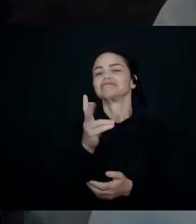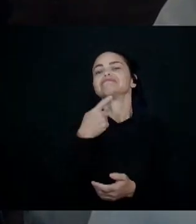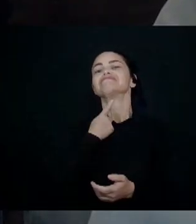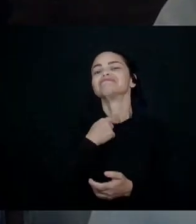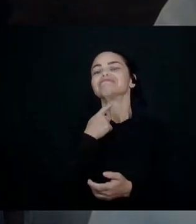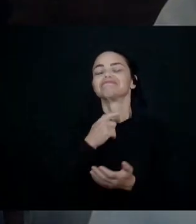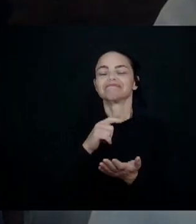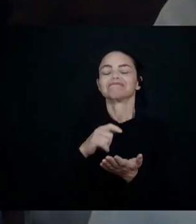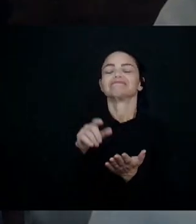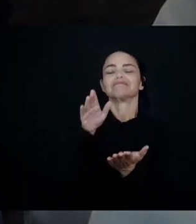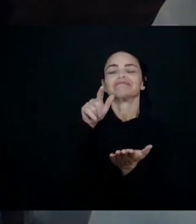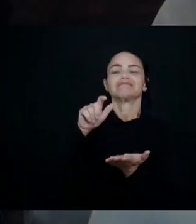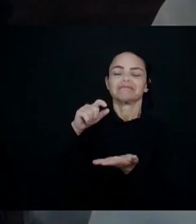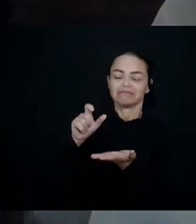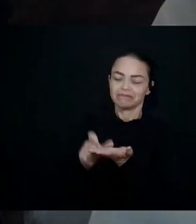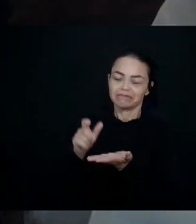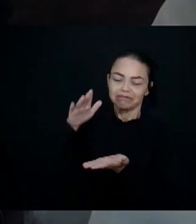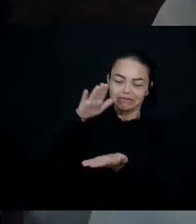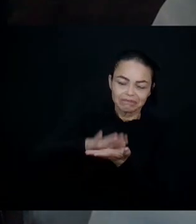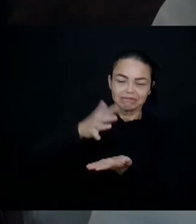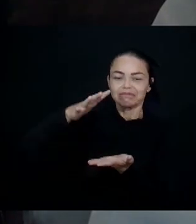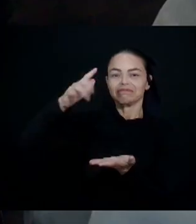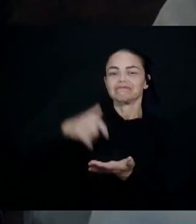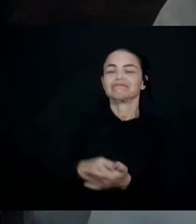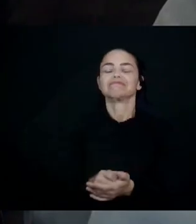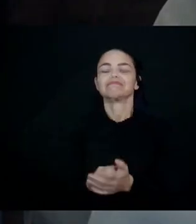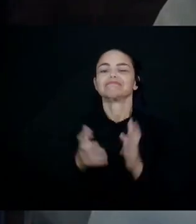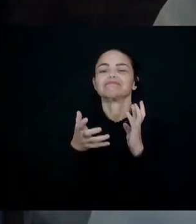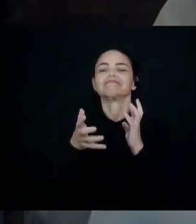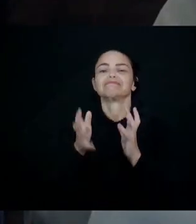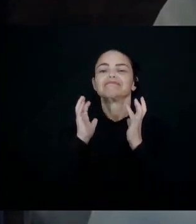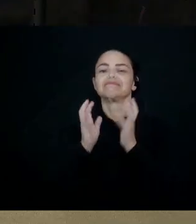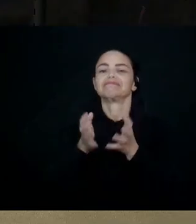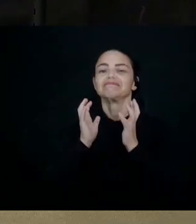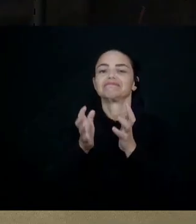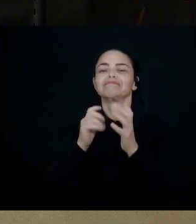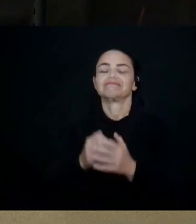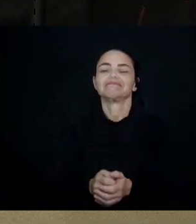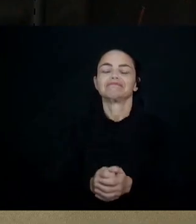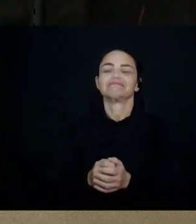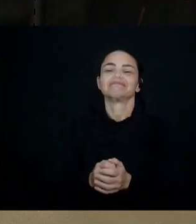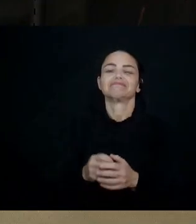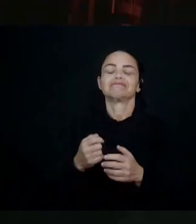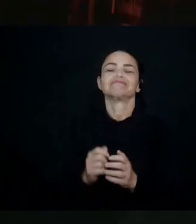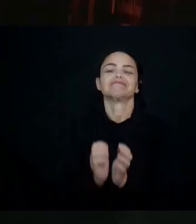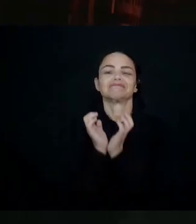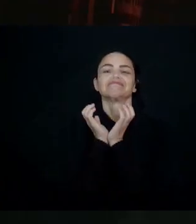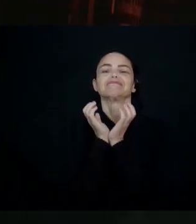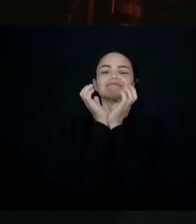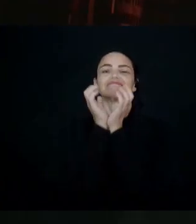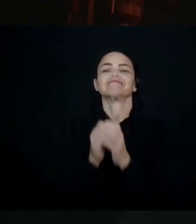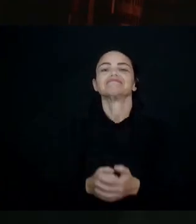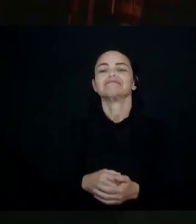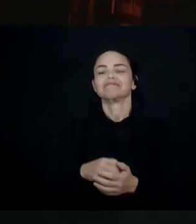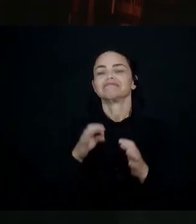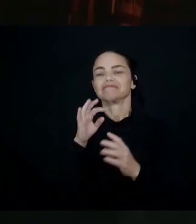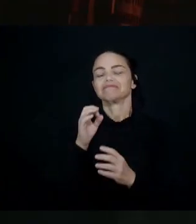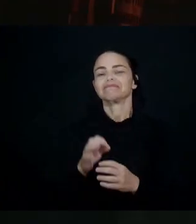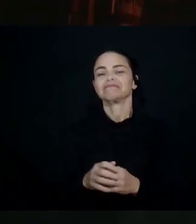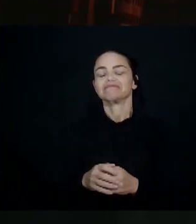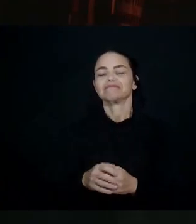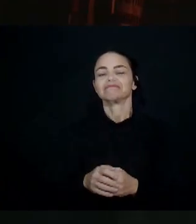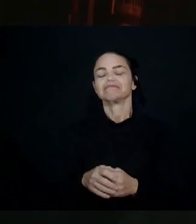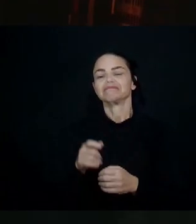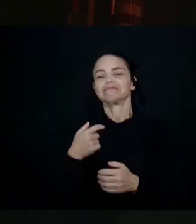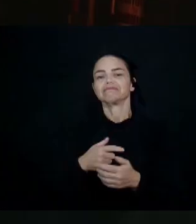brilhante, você sempre quer ter aquela bola da Copa do Mundo no seu álbum. Que top, né? Muito legal. Ô, gente, é o seguinte, a gente